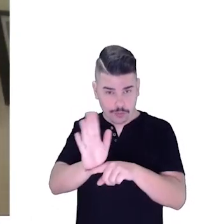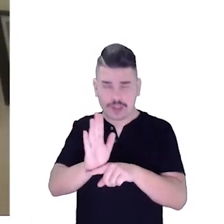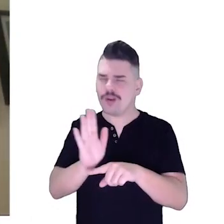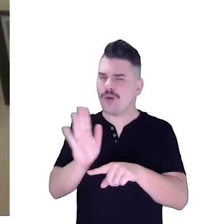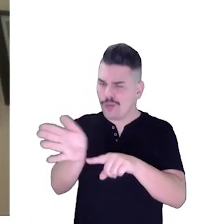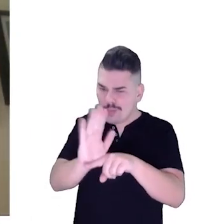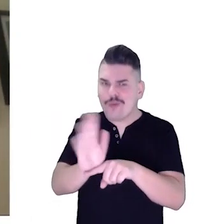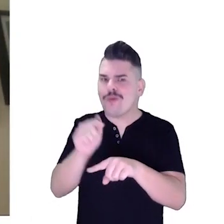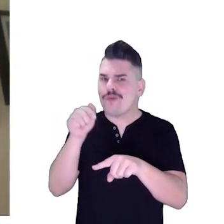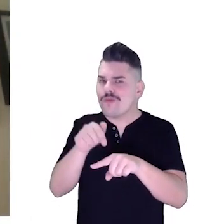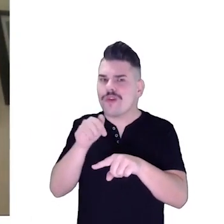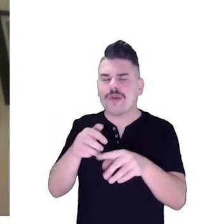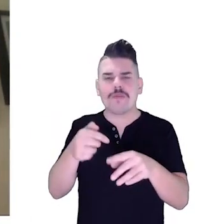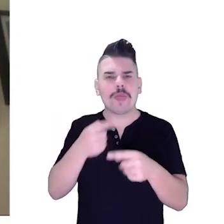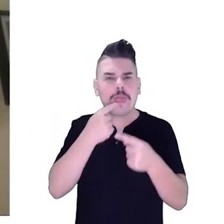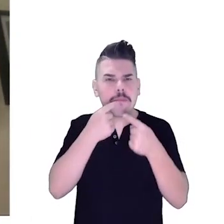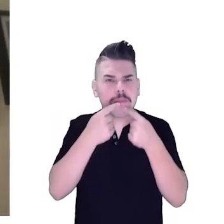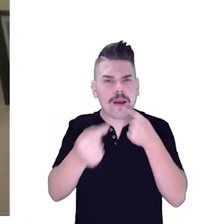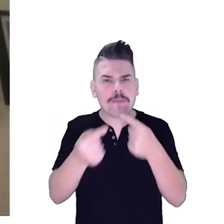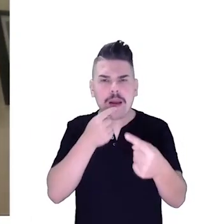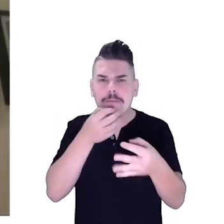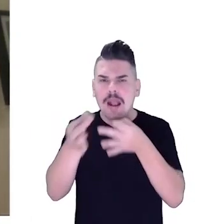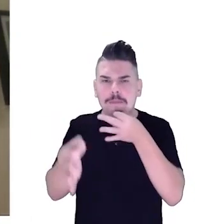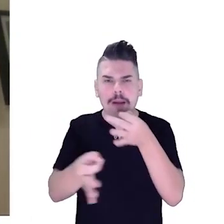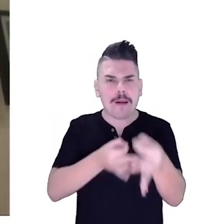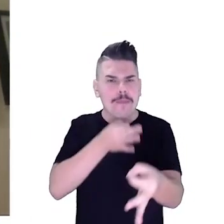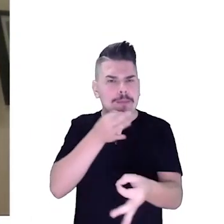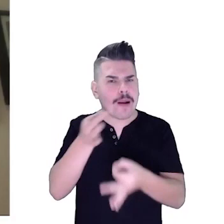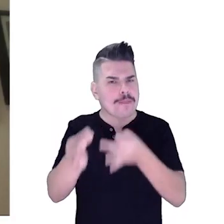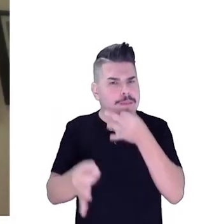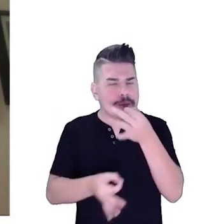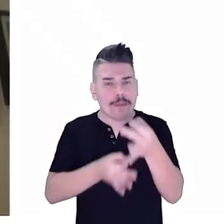o filme ele é de uma crítica muito